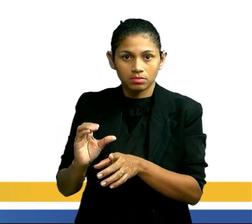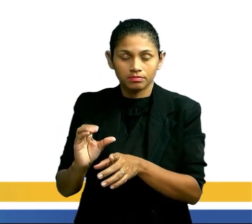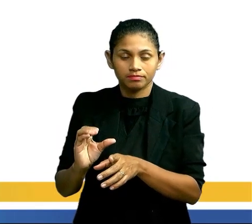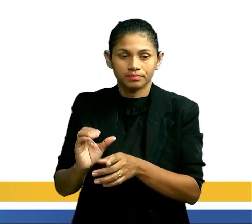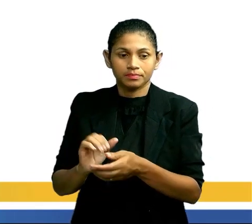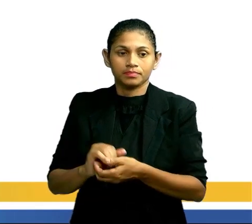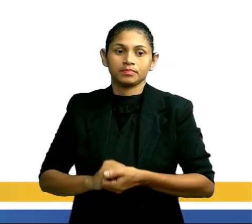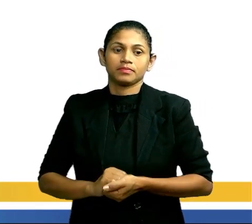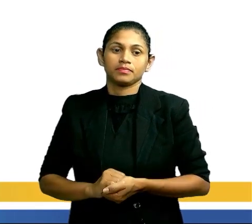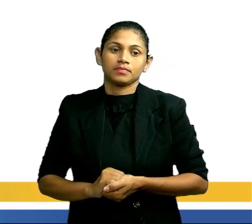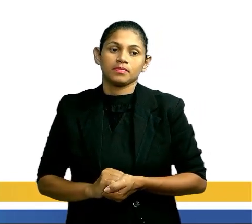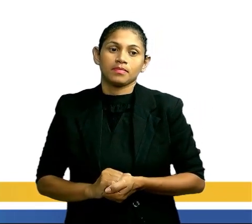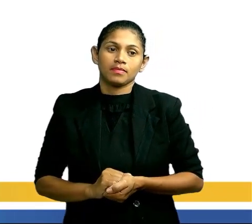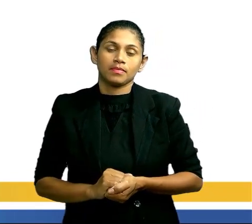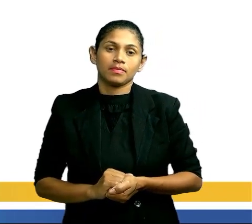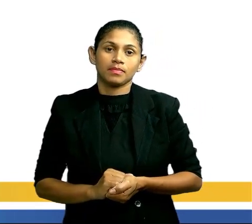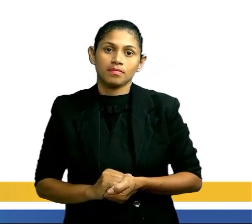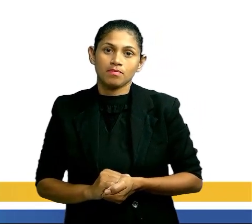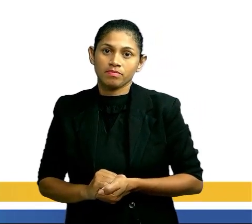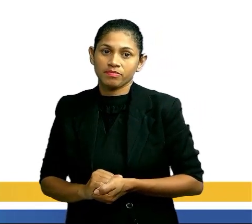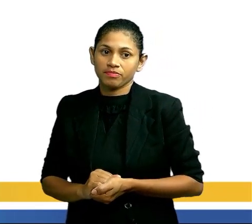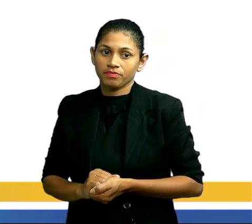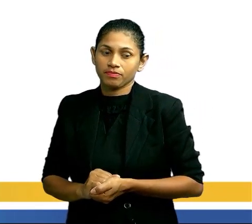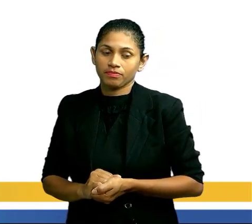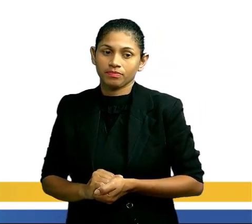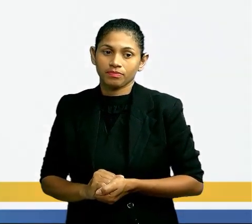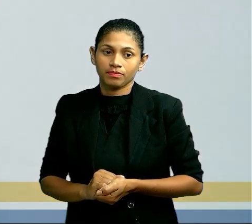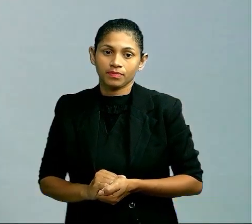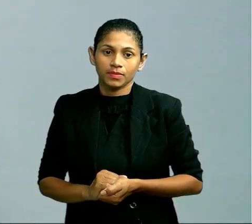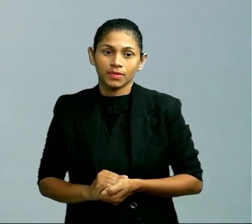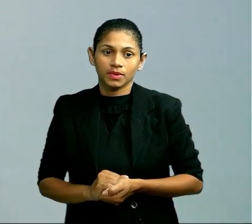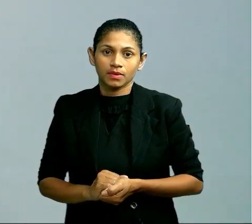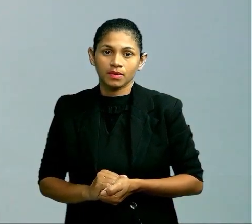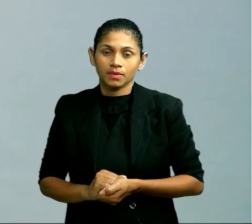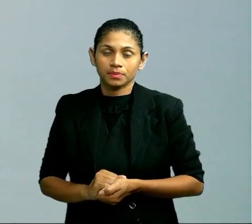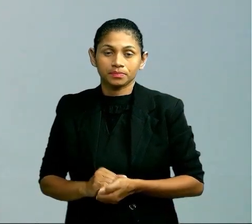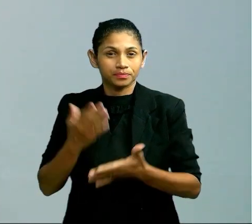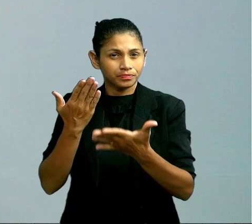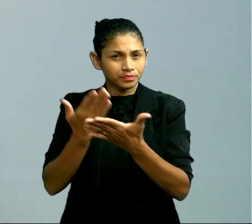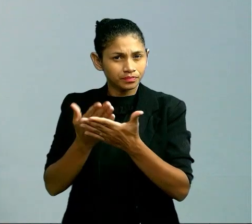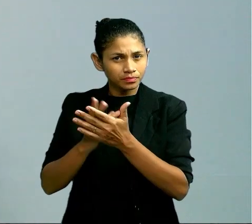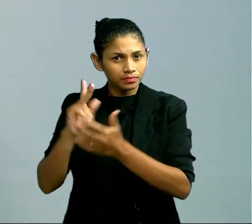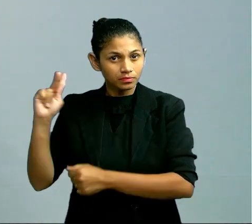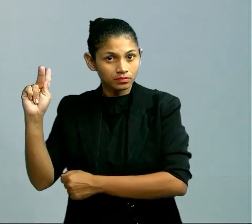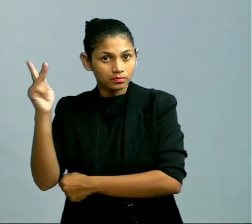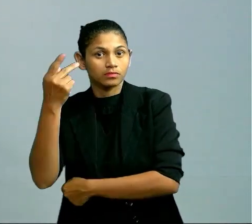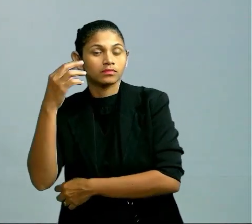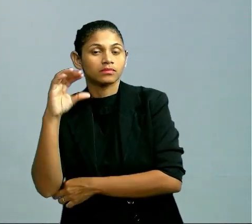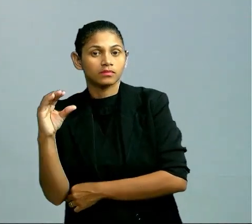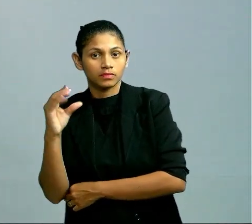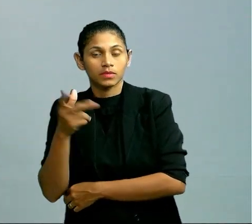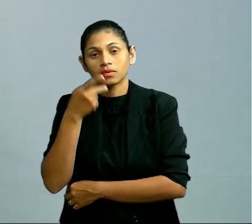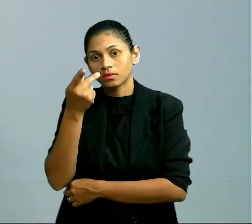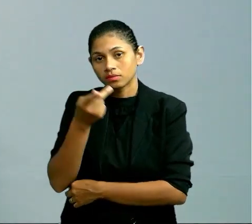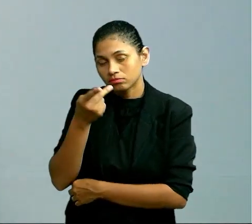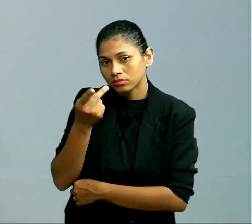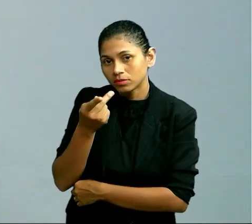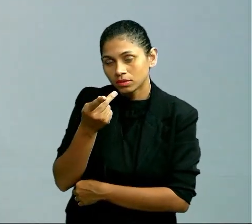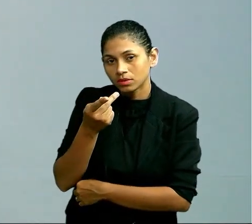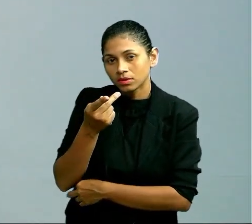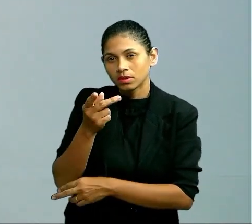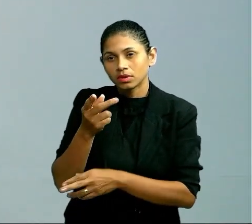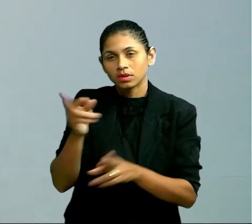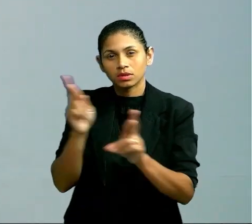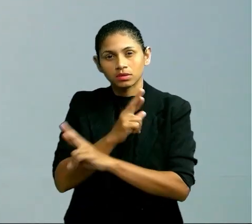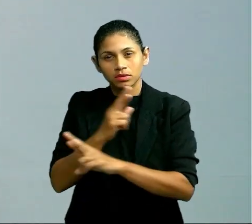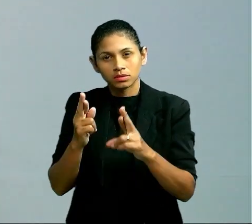butanoato de etila. Então aí nós temos a função éster. Na aula de hidrocarboneto, foi falado que se a questão ela envolver